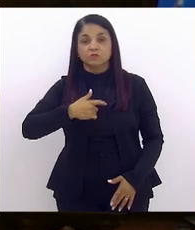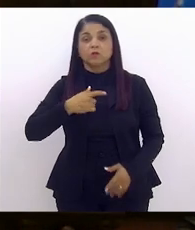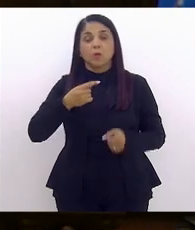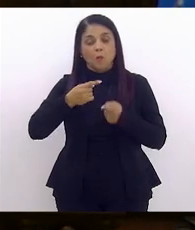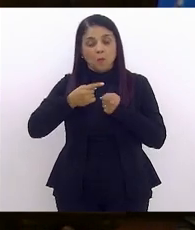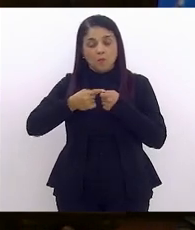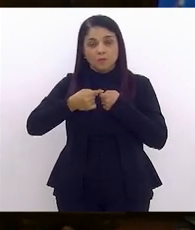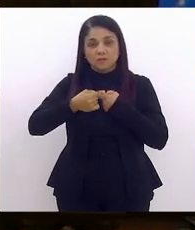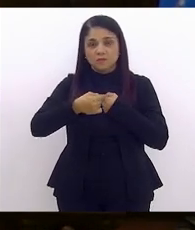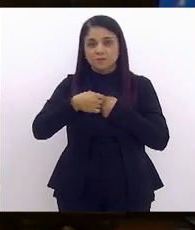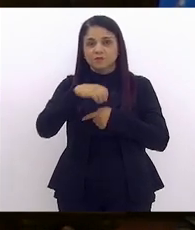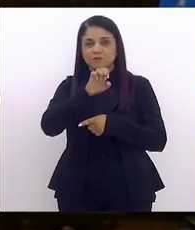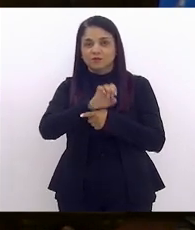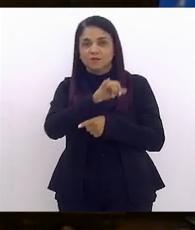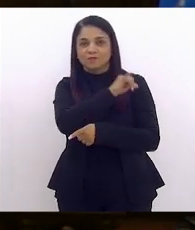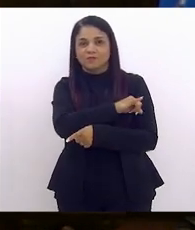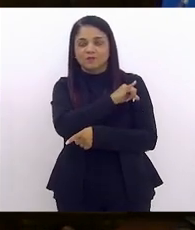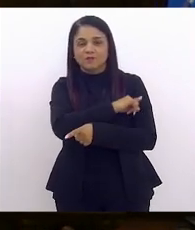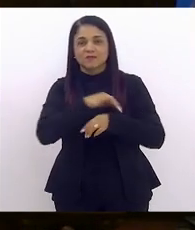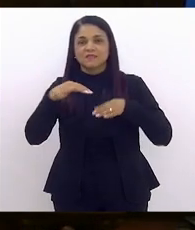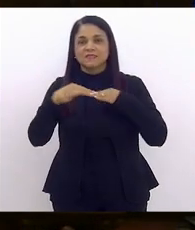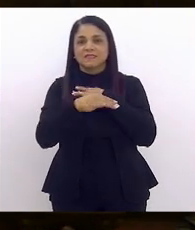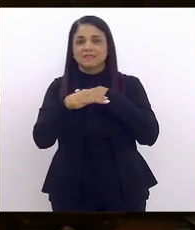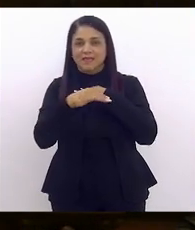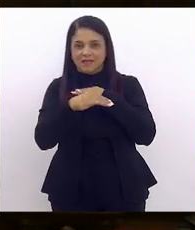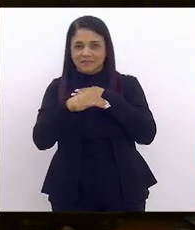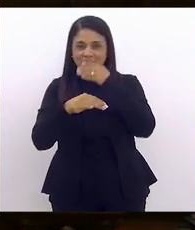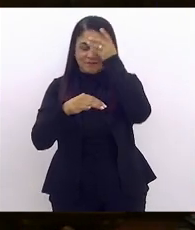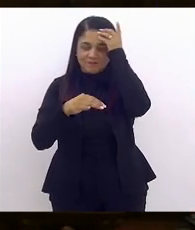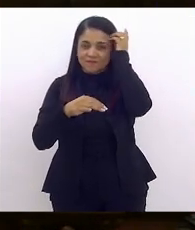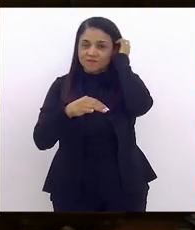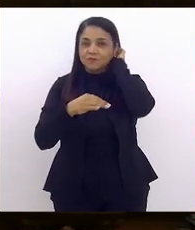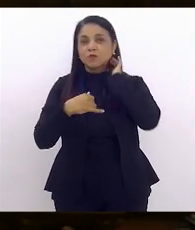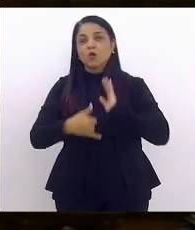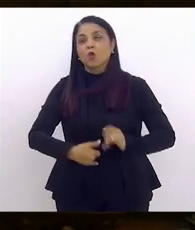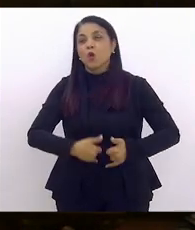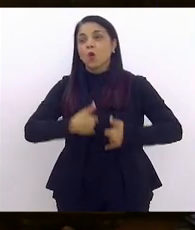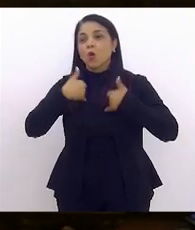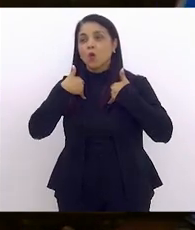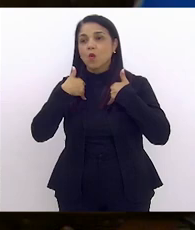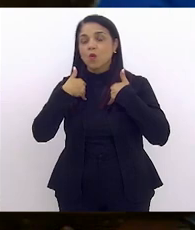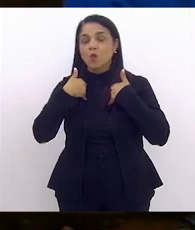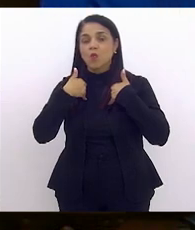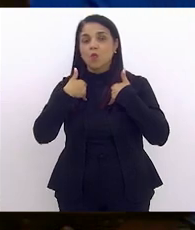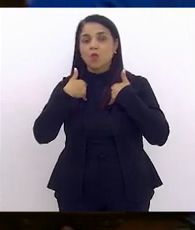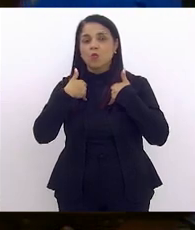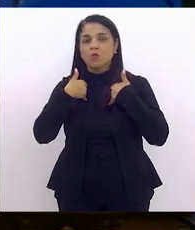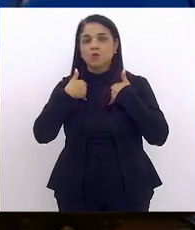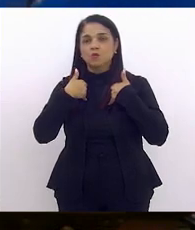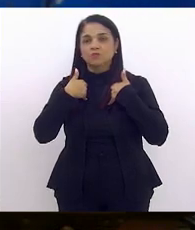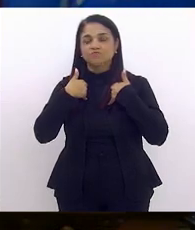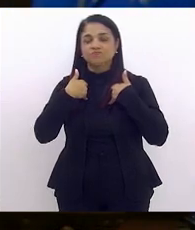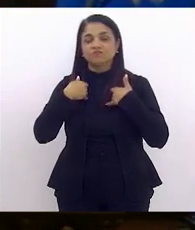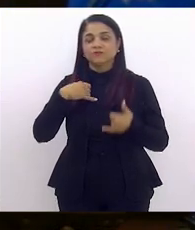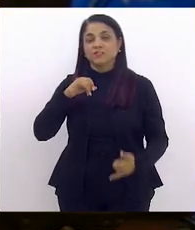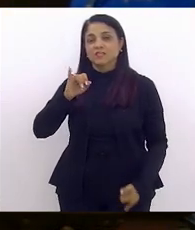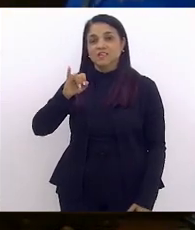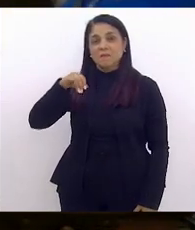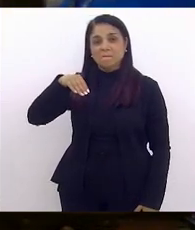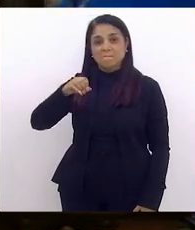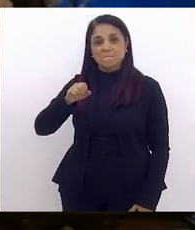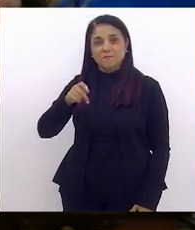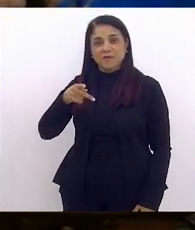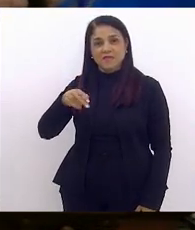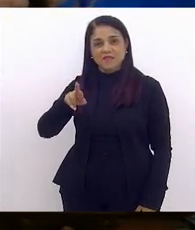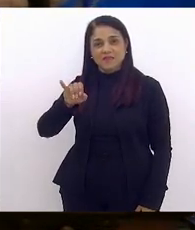Rio de Janeiro, nossa cidade-estado. Tenho orgulho de ser imperiano de fé. Tenho